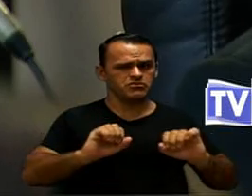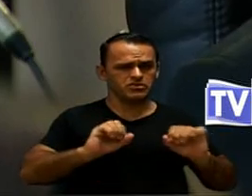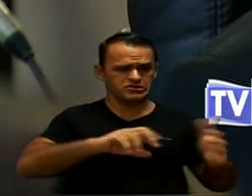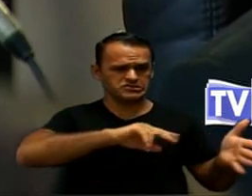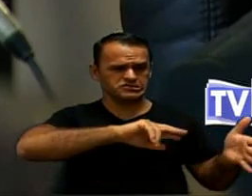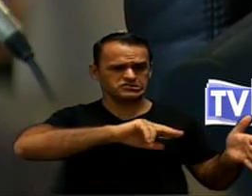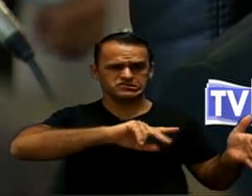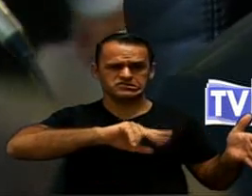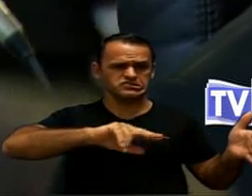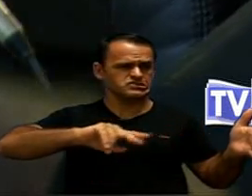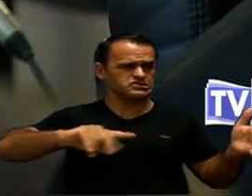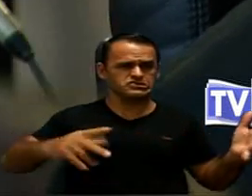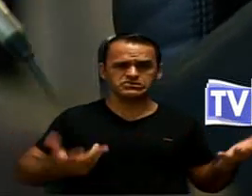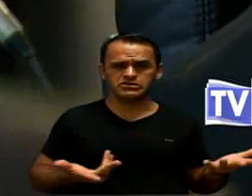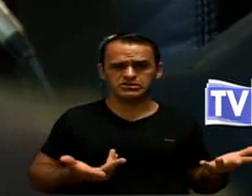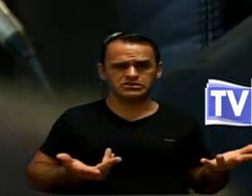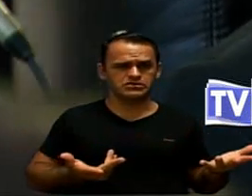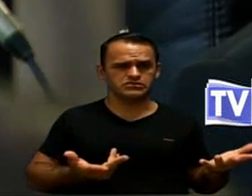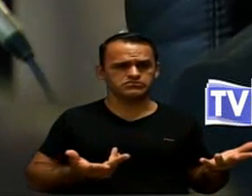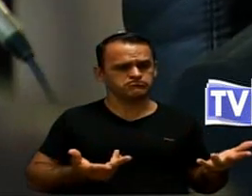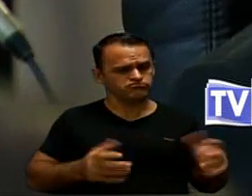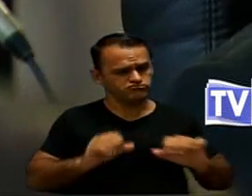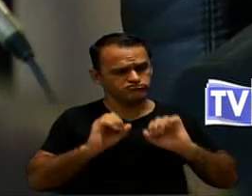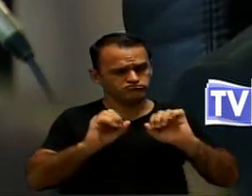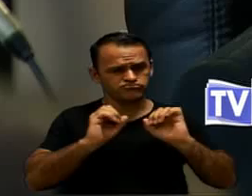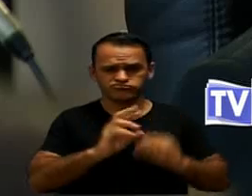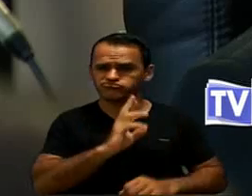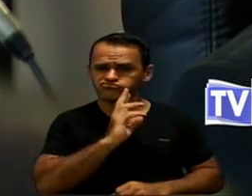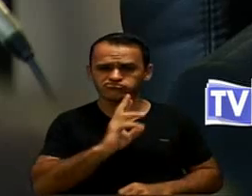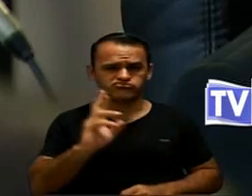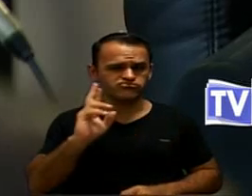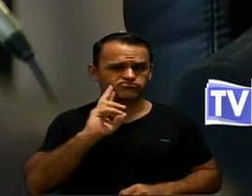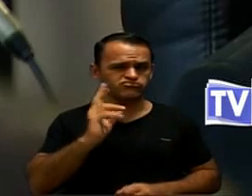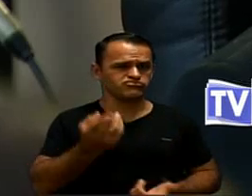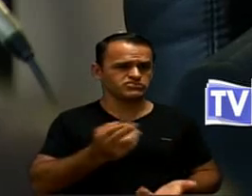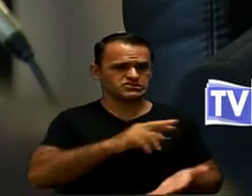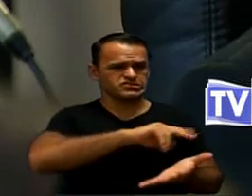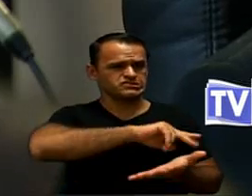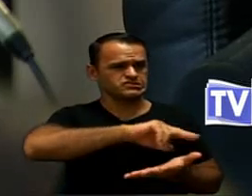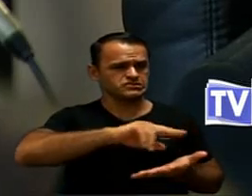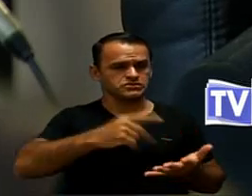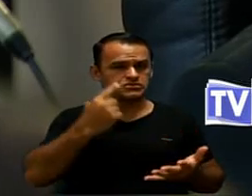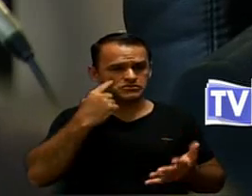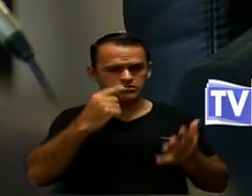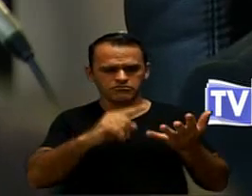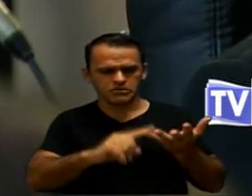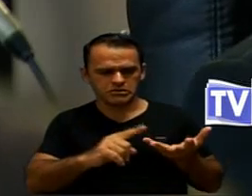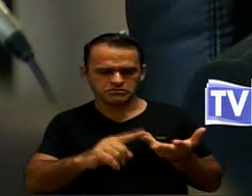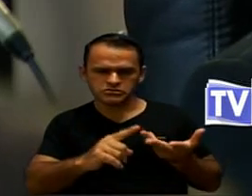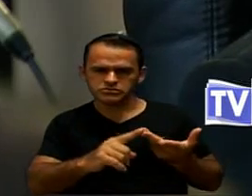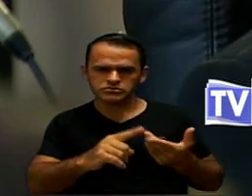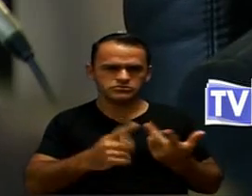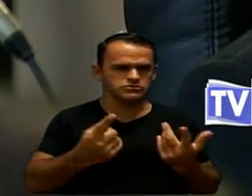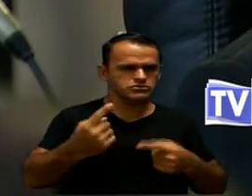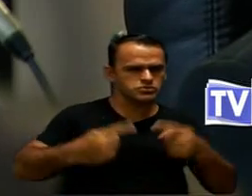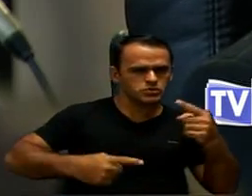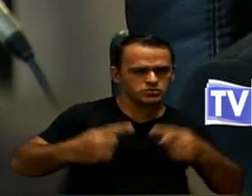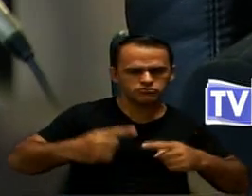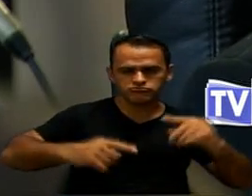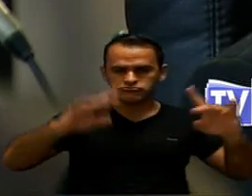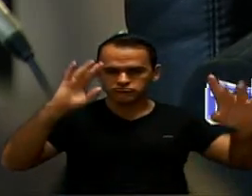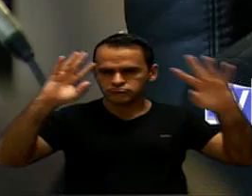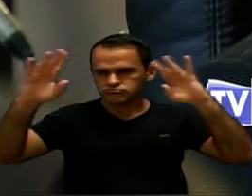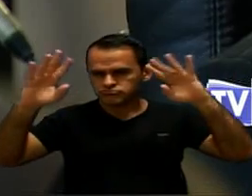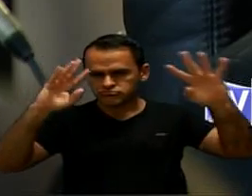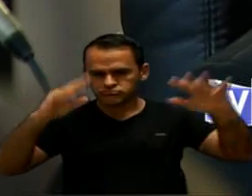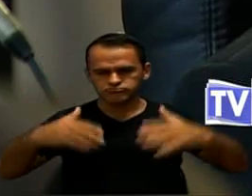gere 10 vezes mais do que uma distribuidora de parafuso. Então, esse critério tem que ser muito bem elaborado, tem que ser discutido para que